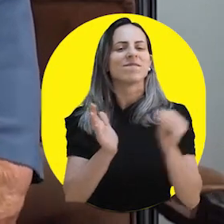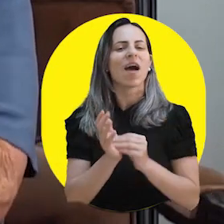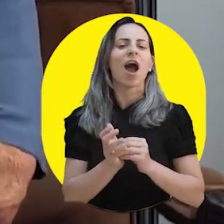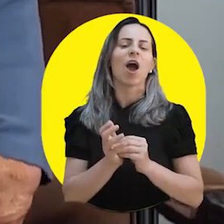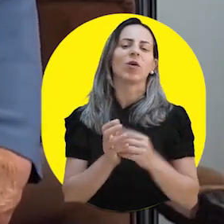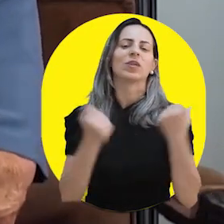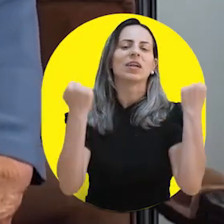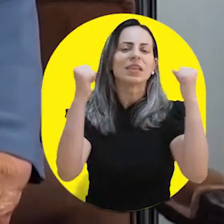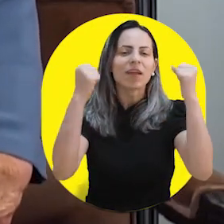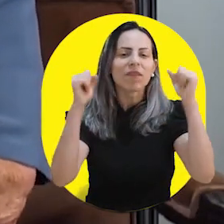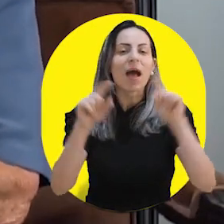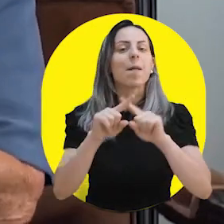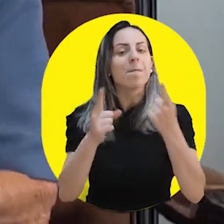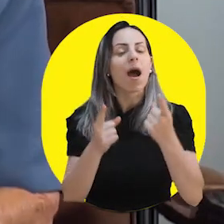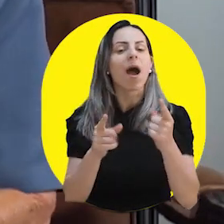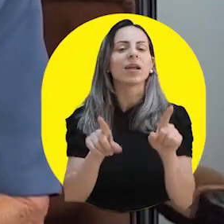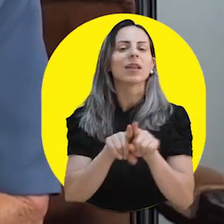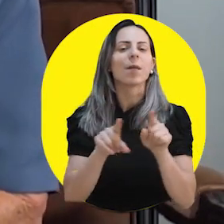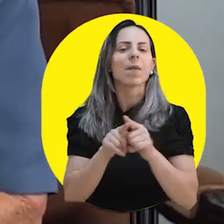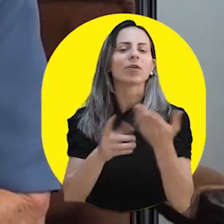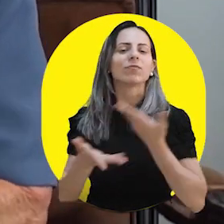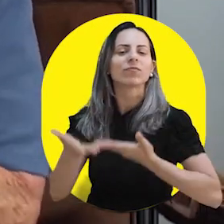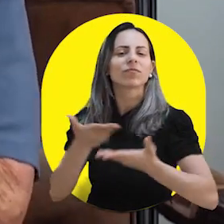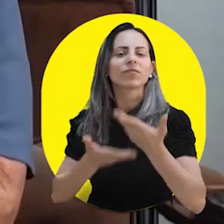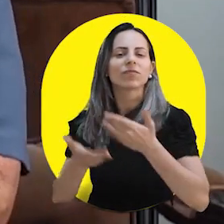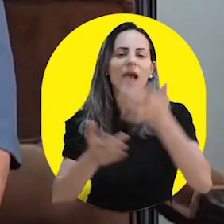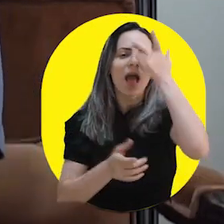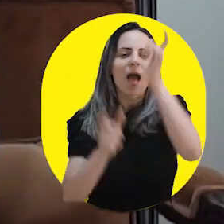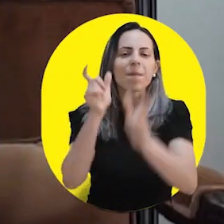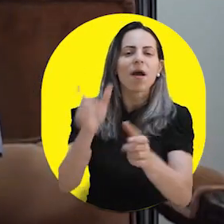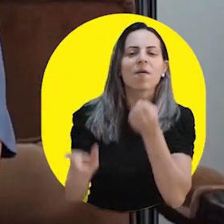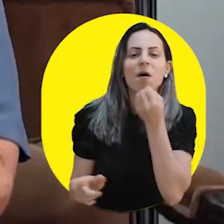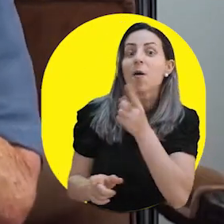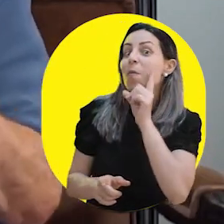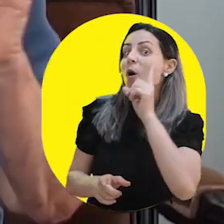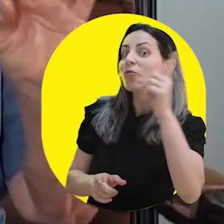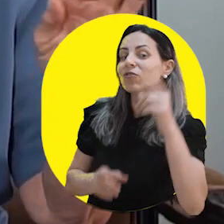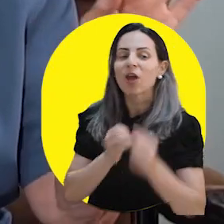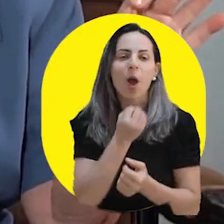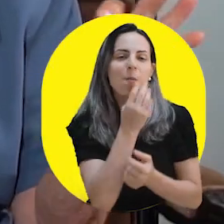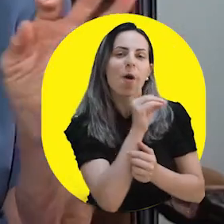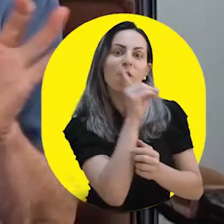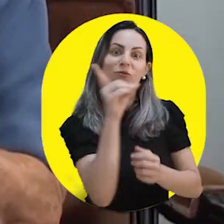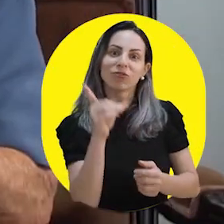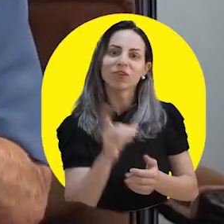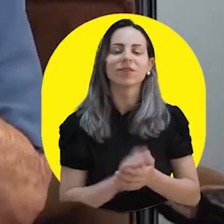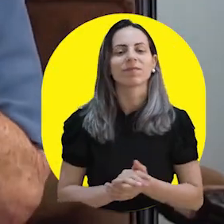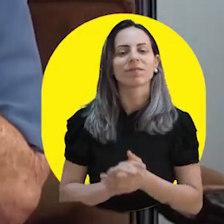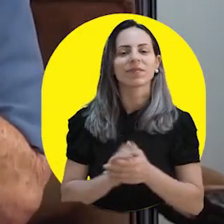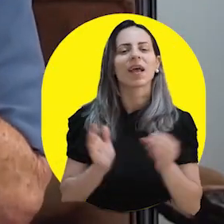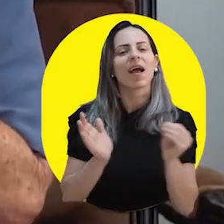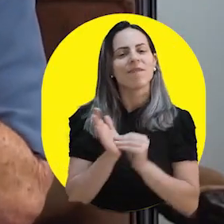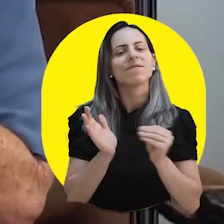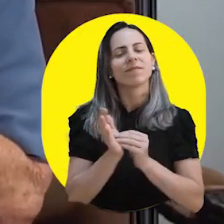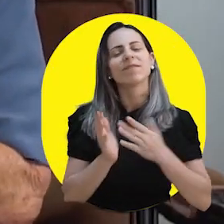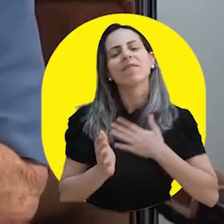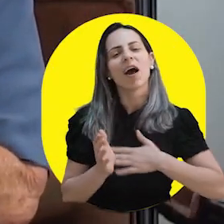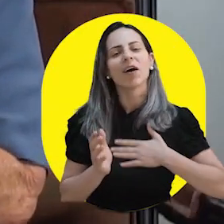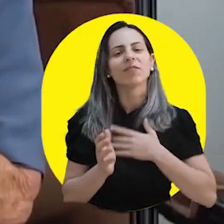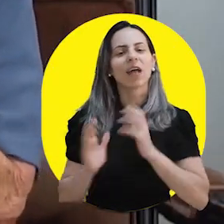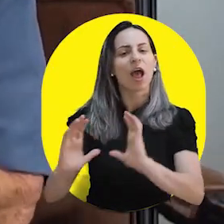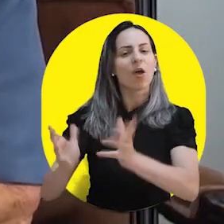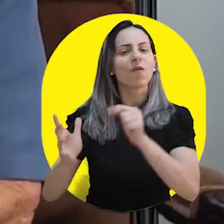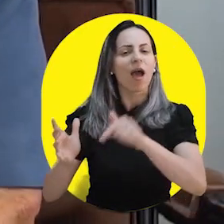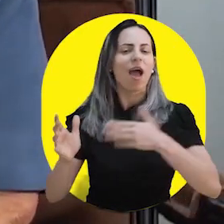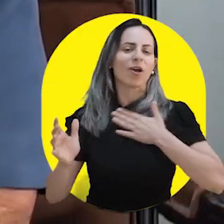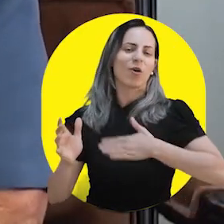falta também do exercício, mas do convívio. Você chegar, falar um bom dia para um, bom dia para outro. Então, assim, é um